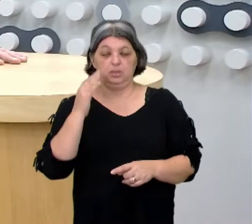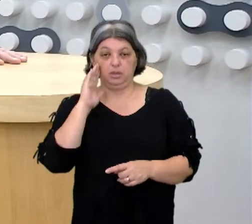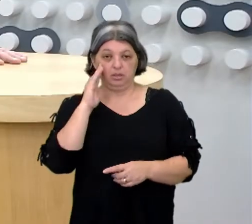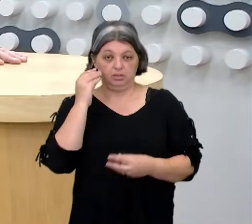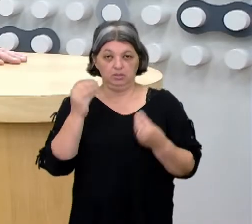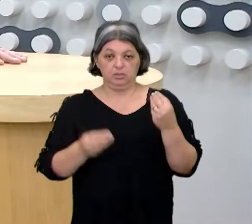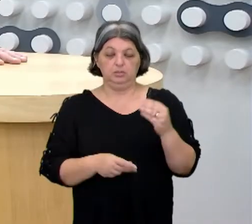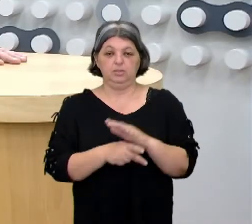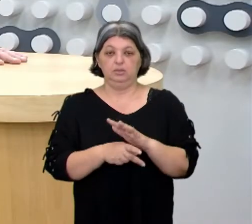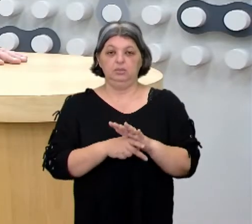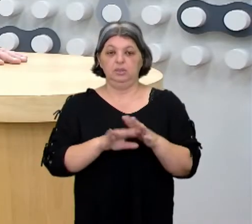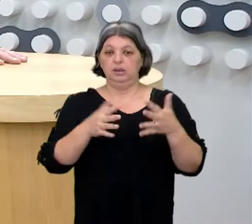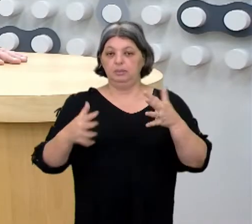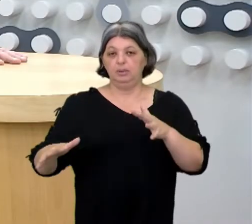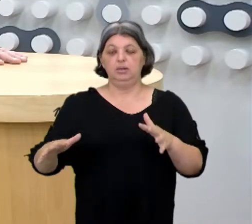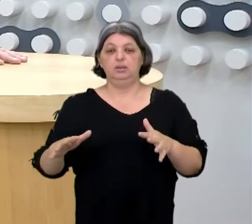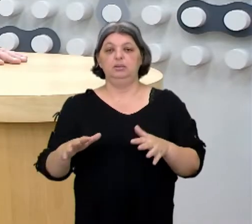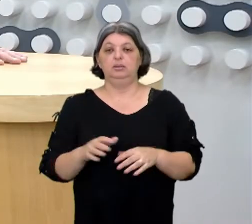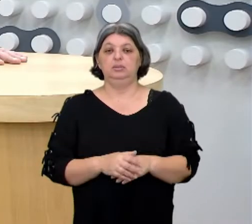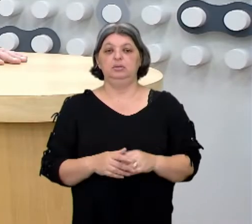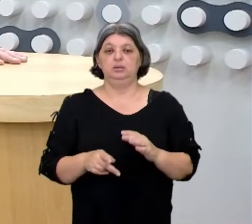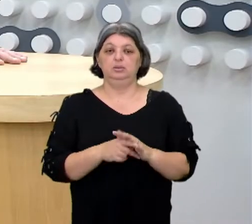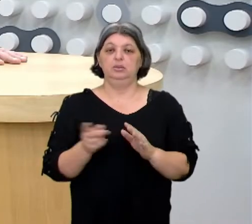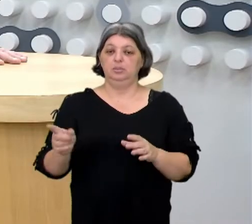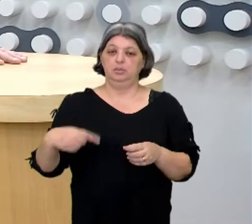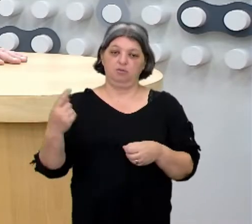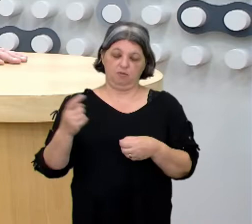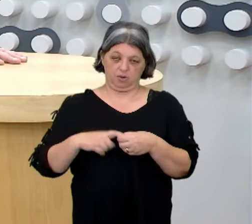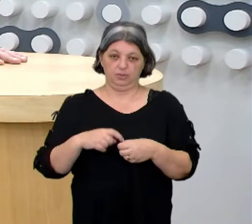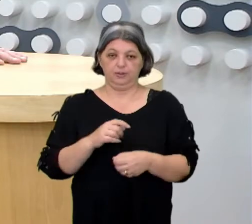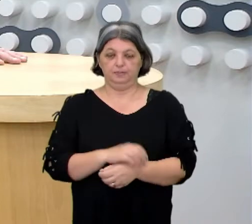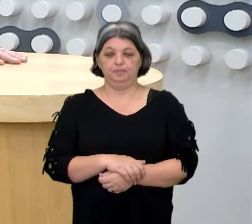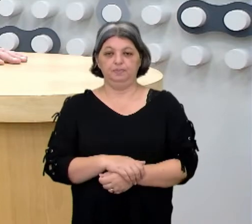abalos sísmicos, e daqui a pouco nós retornamos.